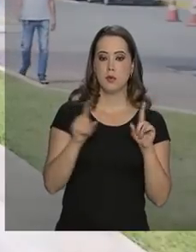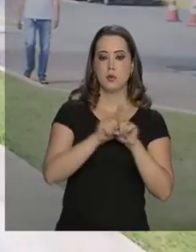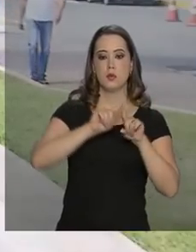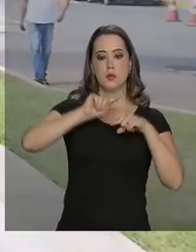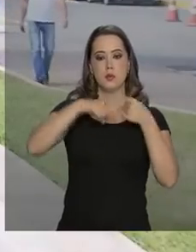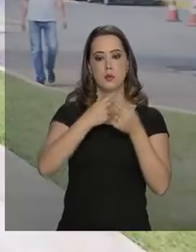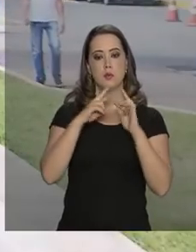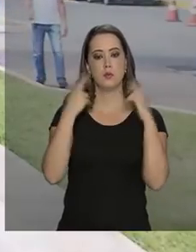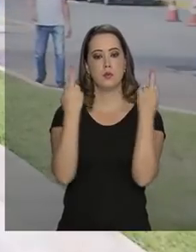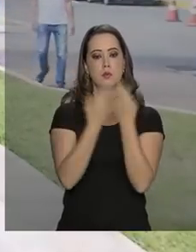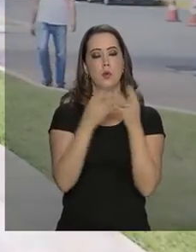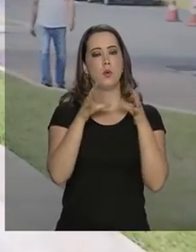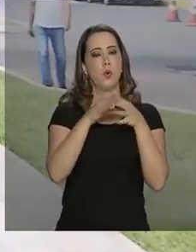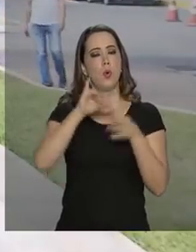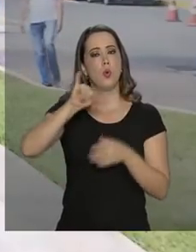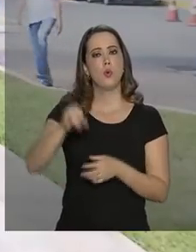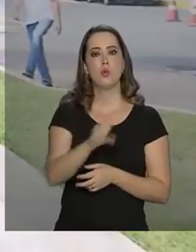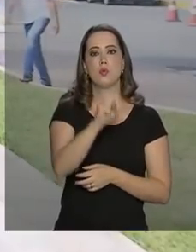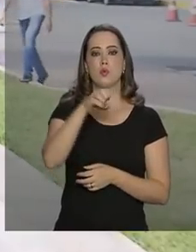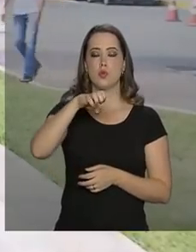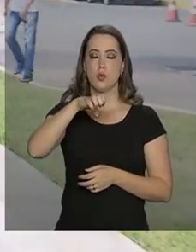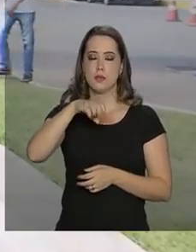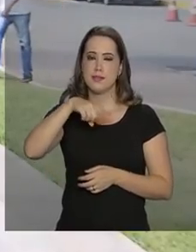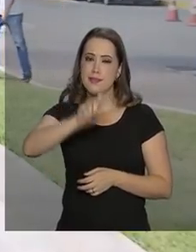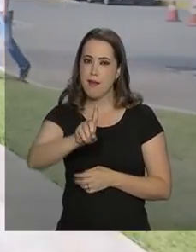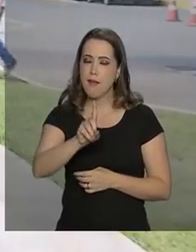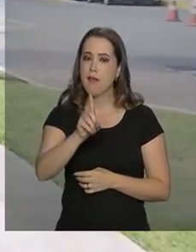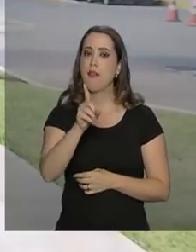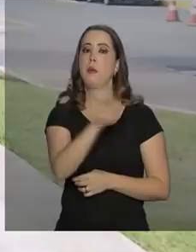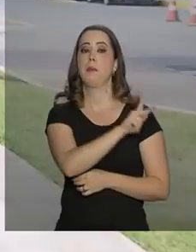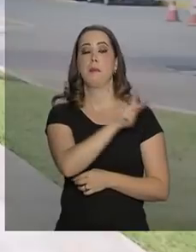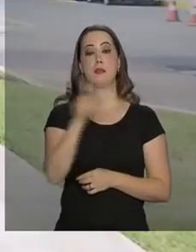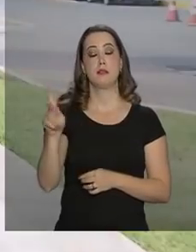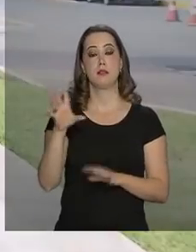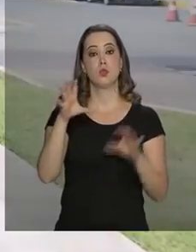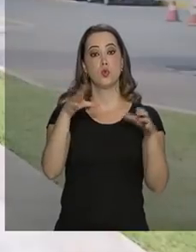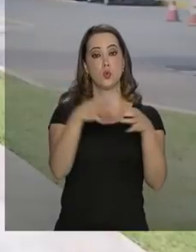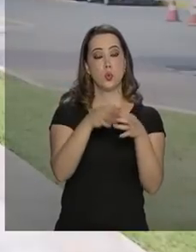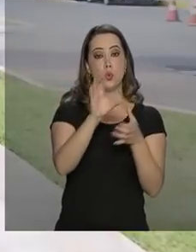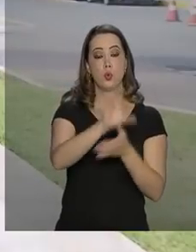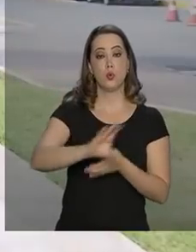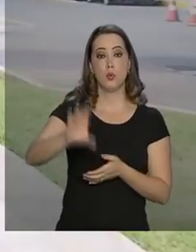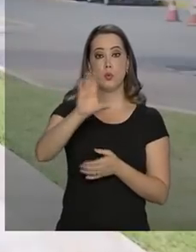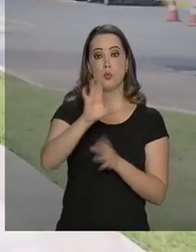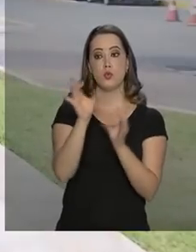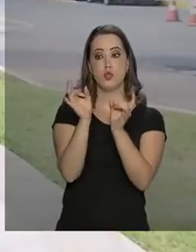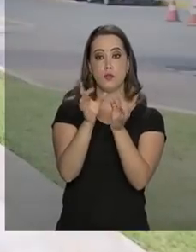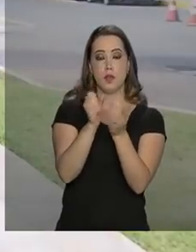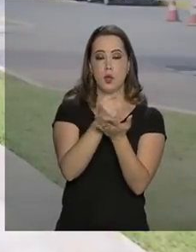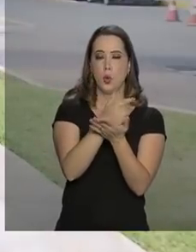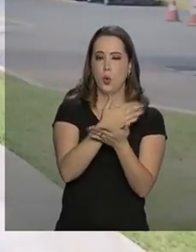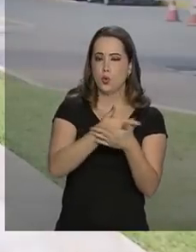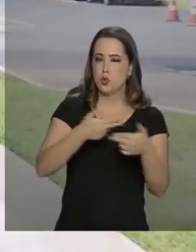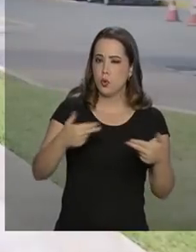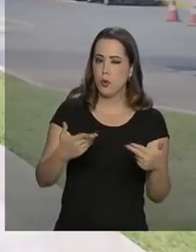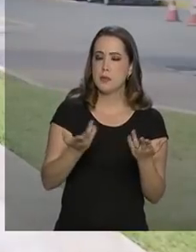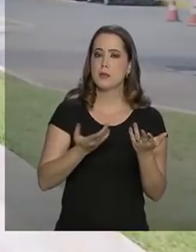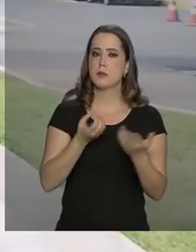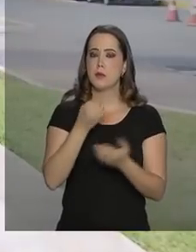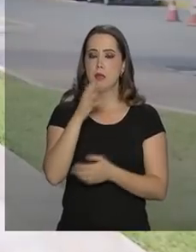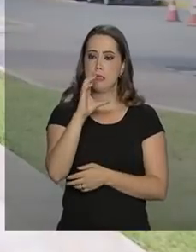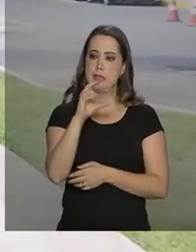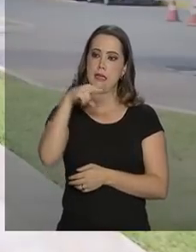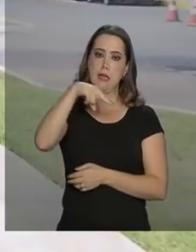depois reunião com José Roberto trados Presidente da Confederação Nacional do Comércio de bem e serviços e turismo A